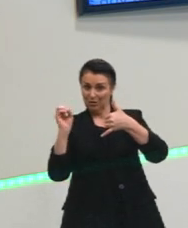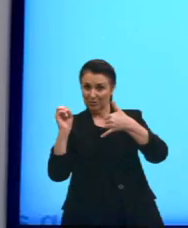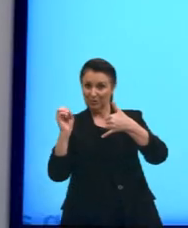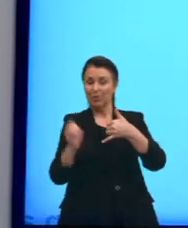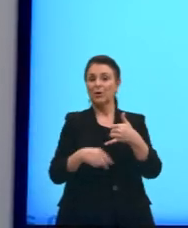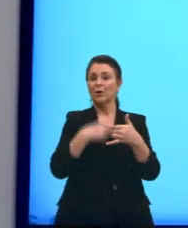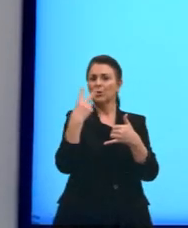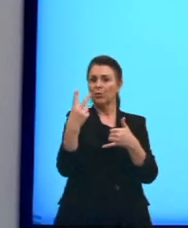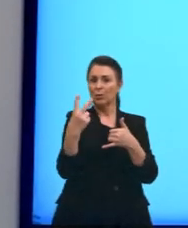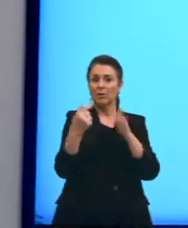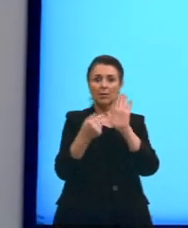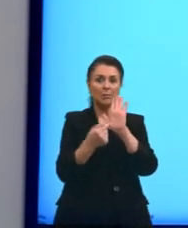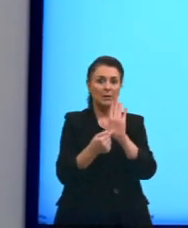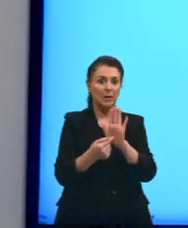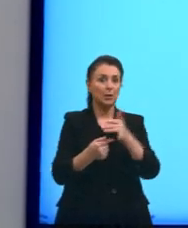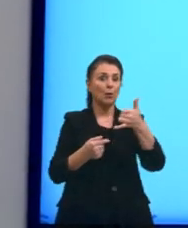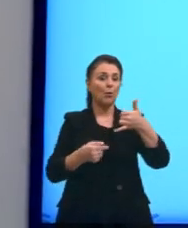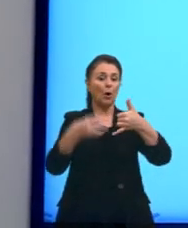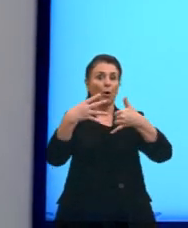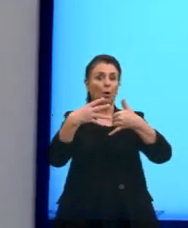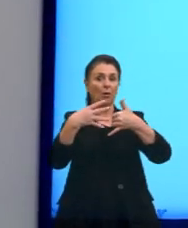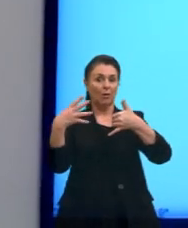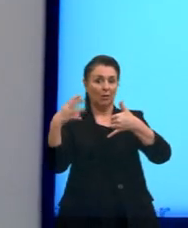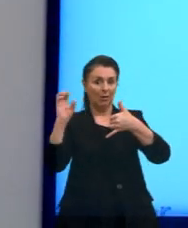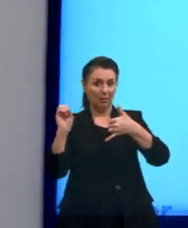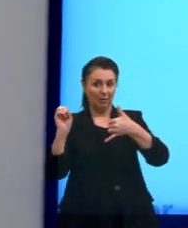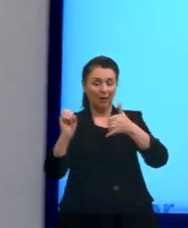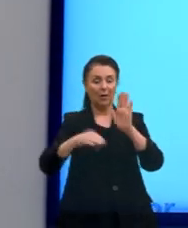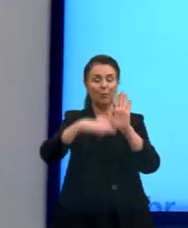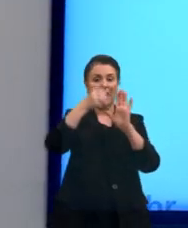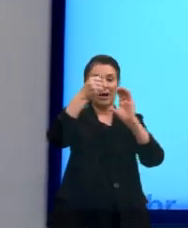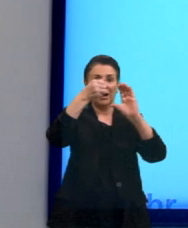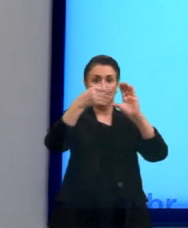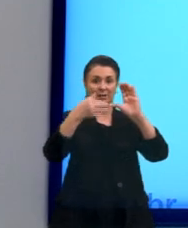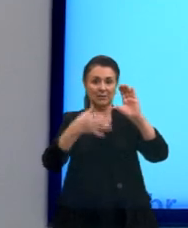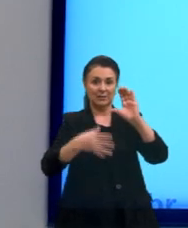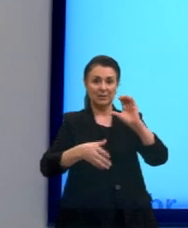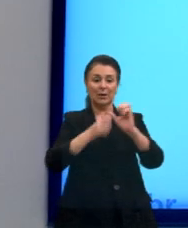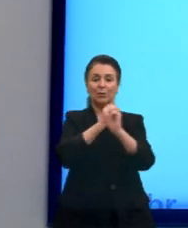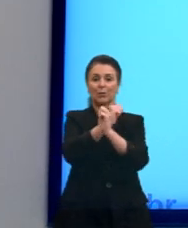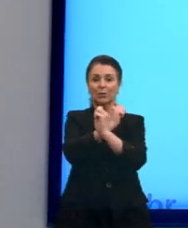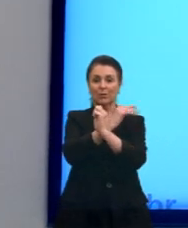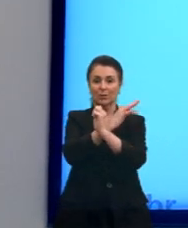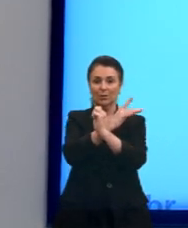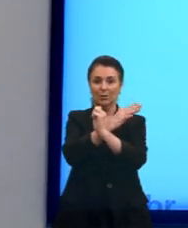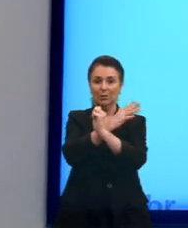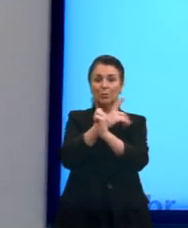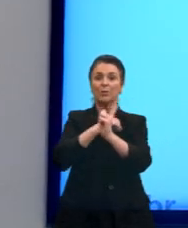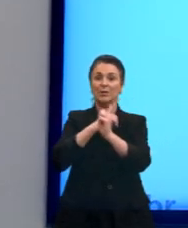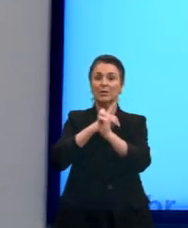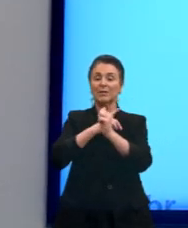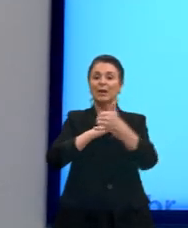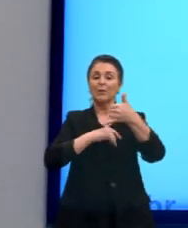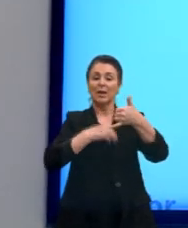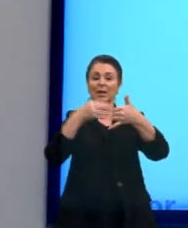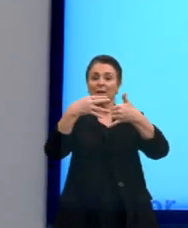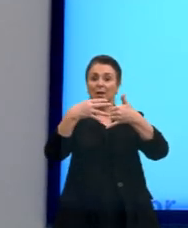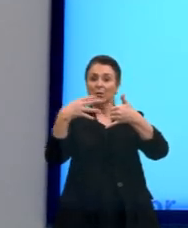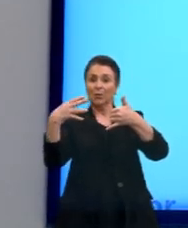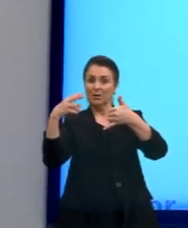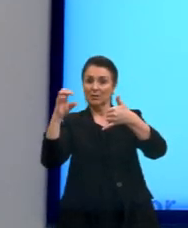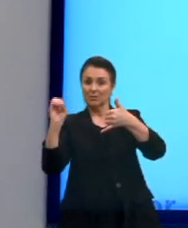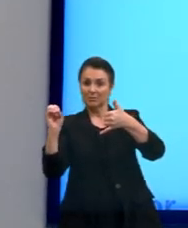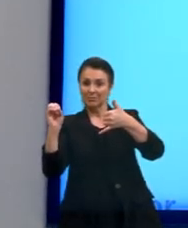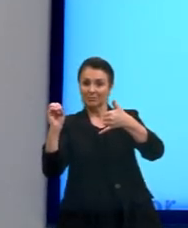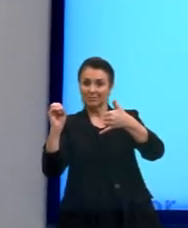ácidos que apresentaram o oxigênio tá é uma classificação dos ácidos é porque eles apresentam oxigênio Nossa foi só formação então